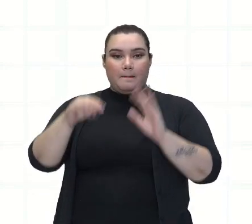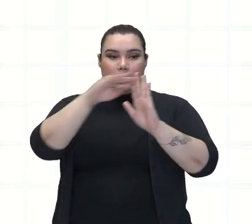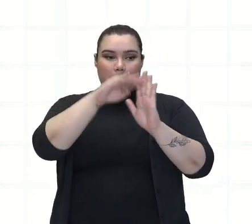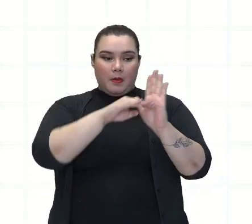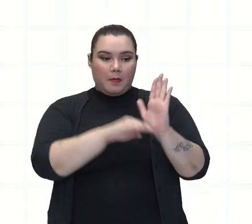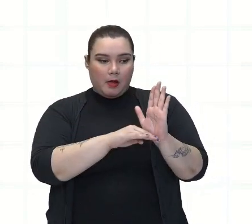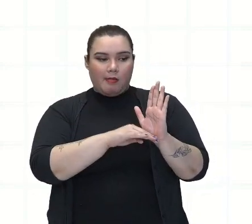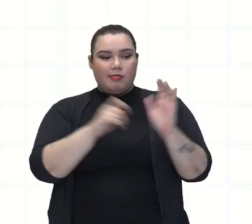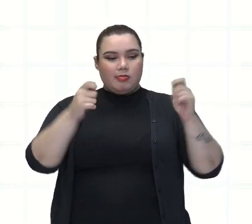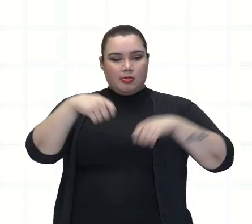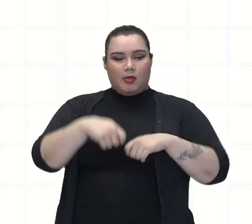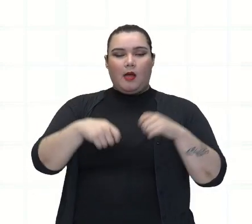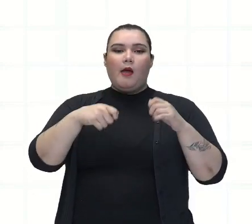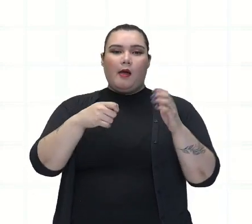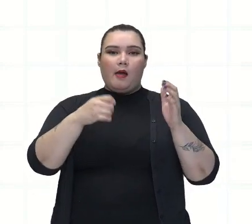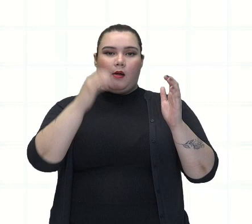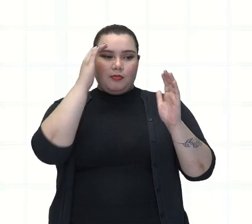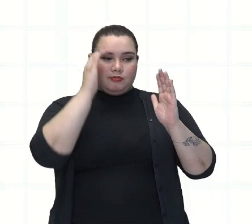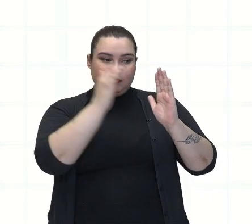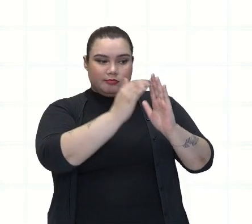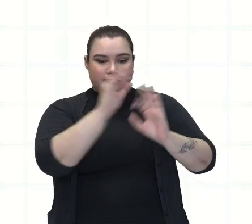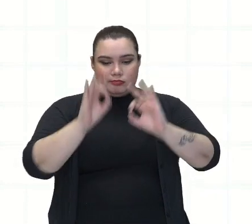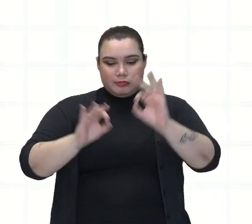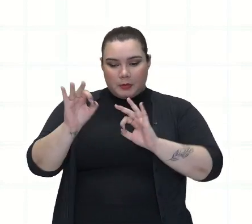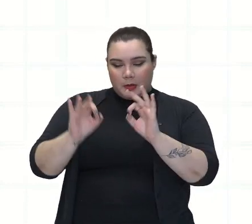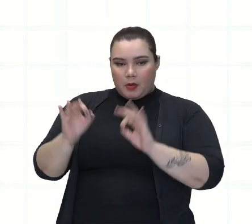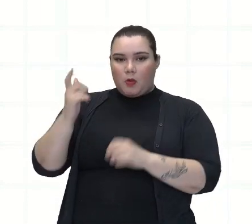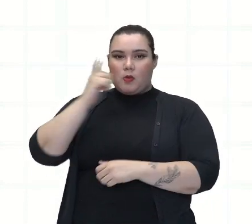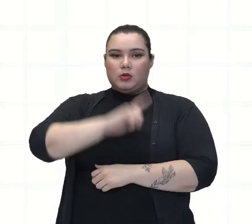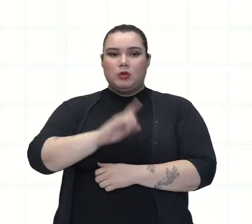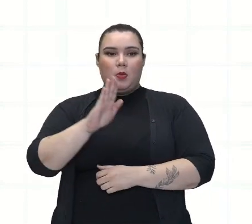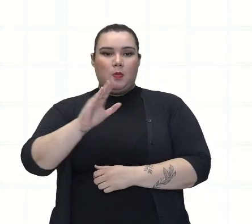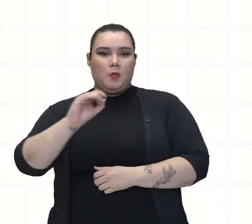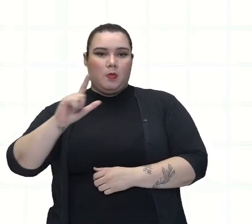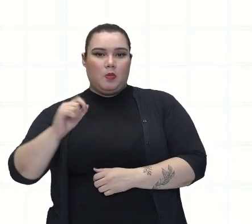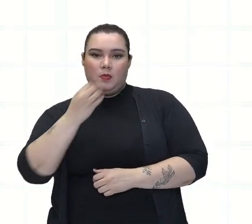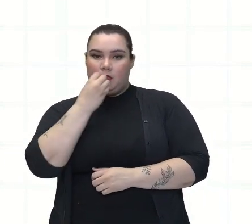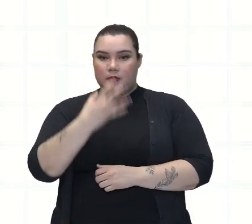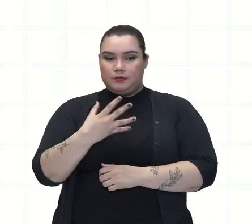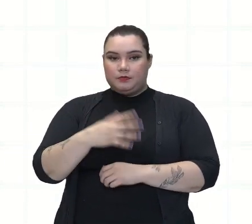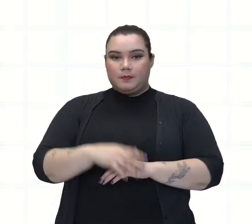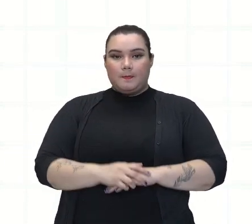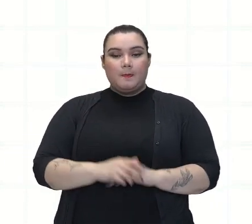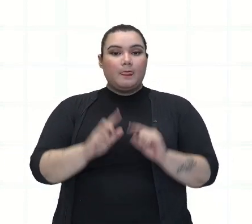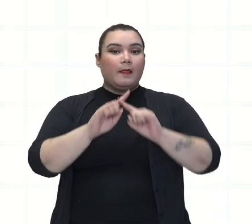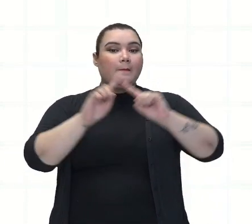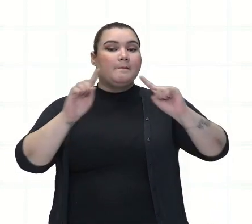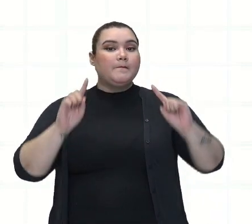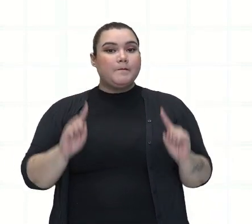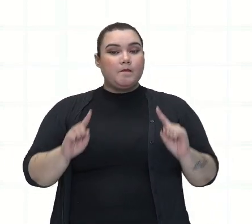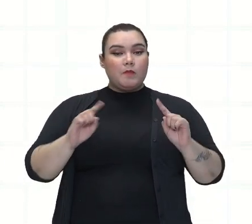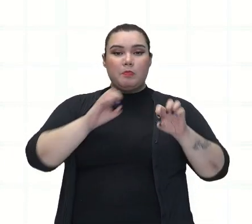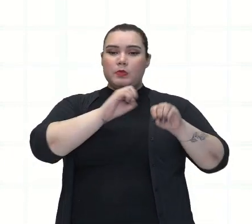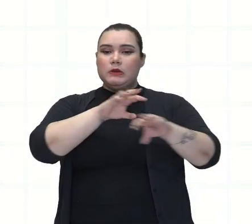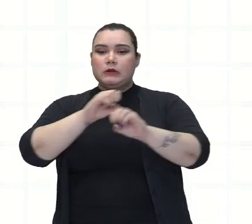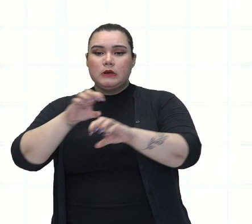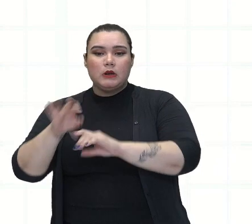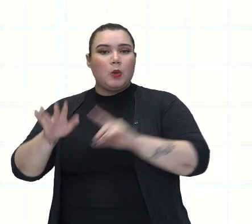ele saia realmente gostoso, certo? Algo que nós queremos destacar para